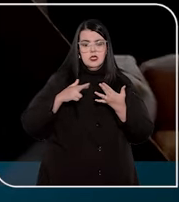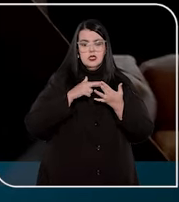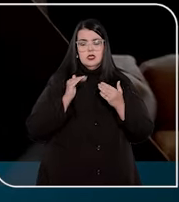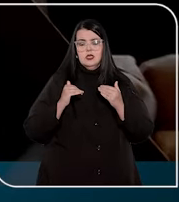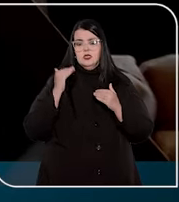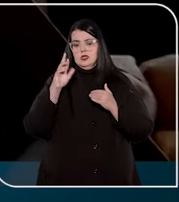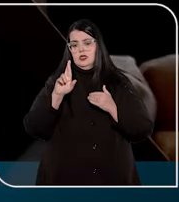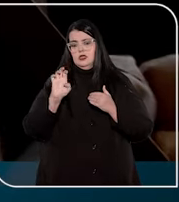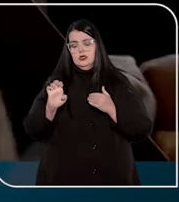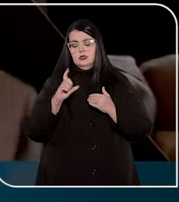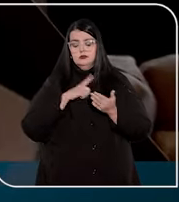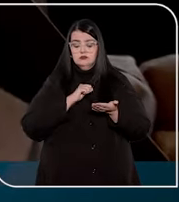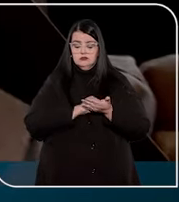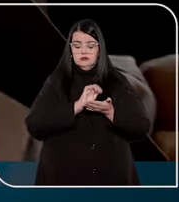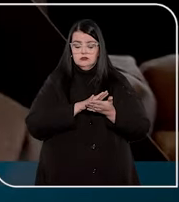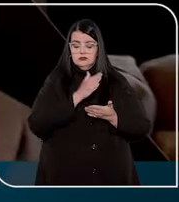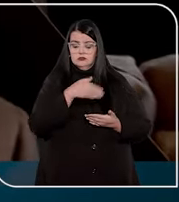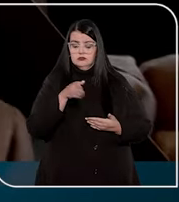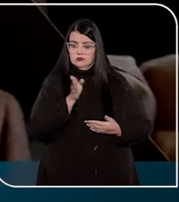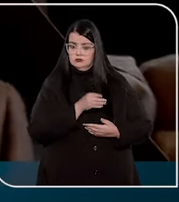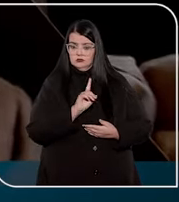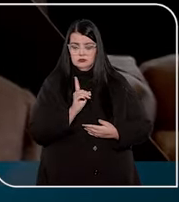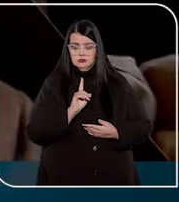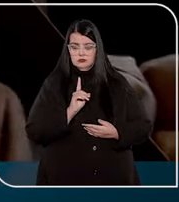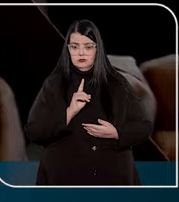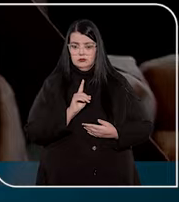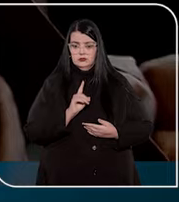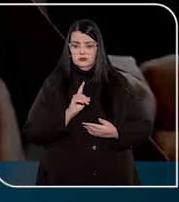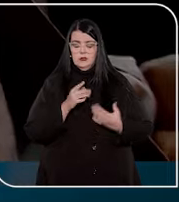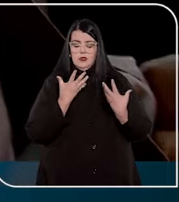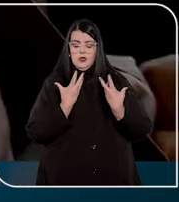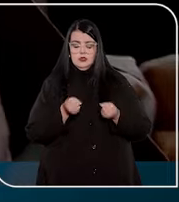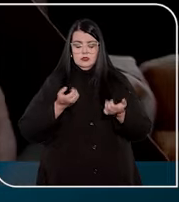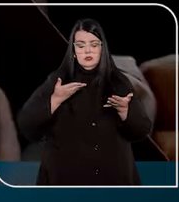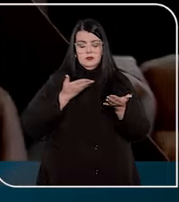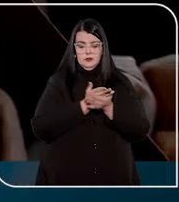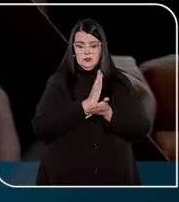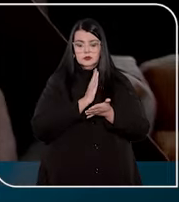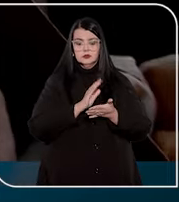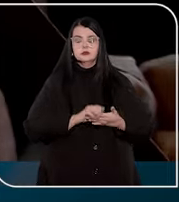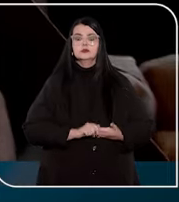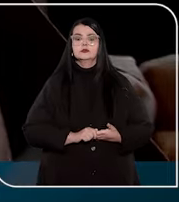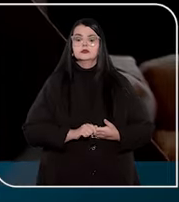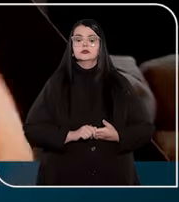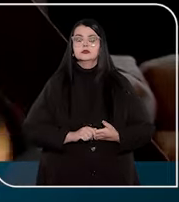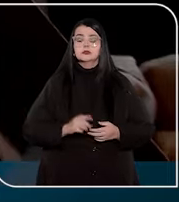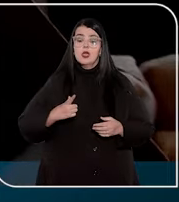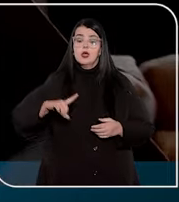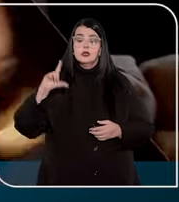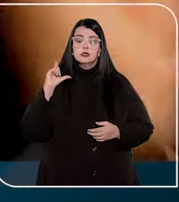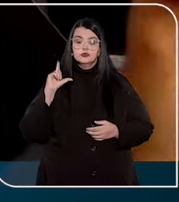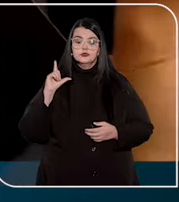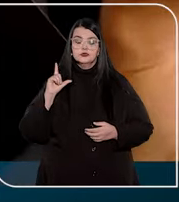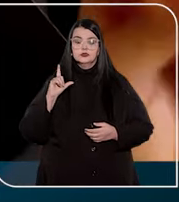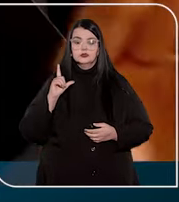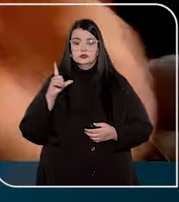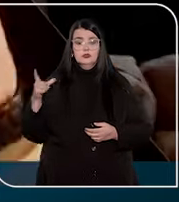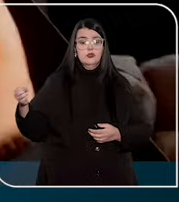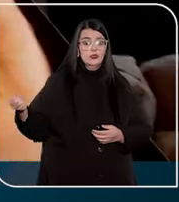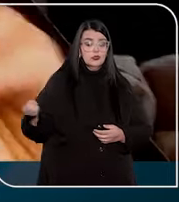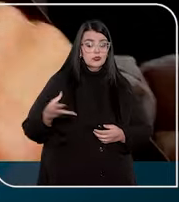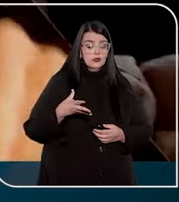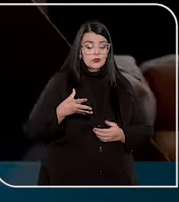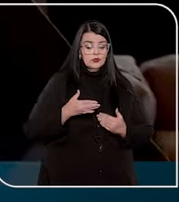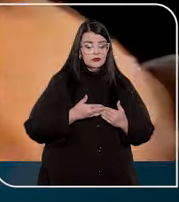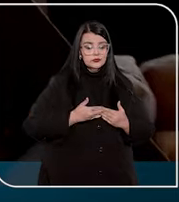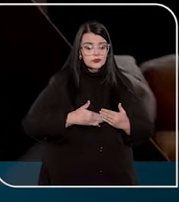uma decisão que negou seguimento. Que ela está aplicando o recurso da inadmissão, da sistemática antiga, tradicional, nessa hipótese nova, em